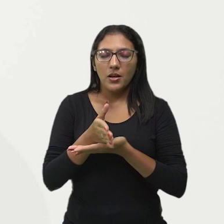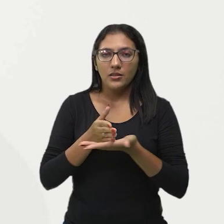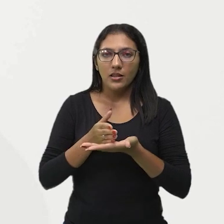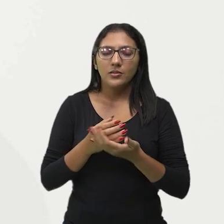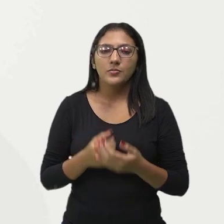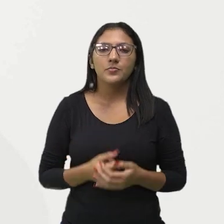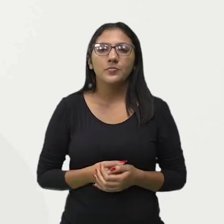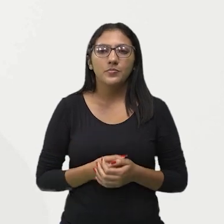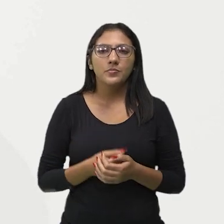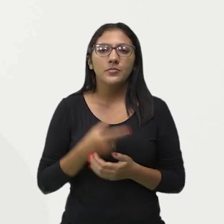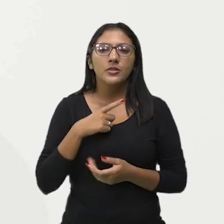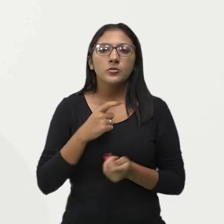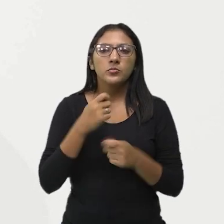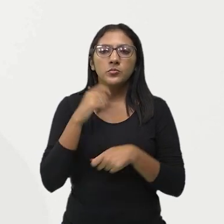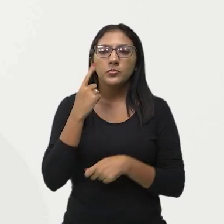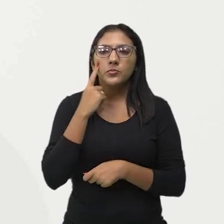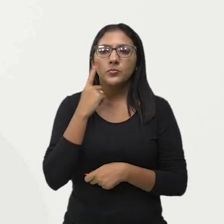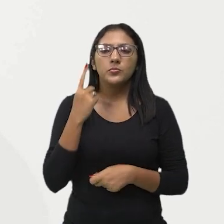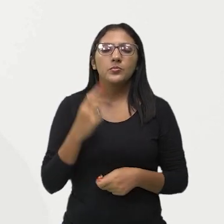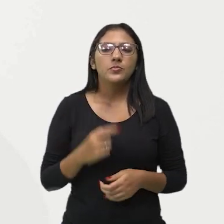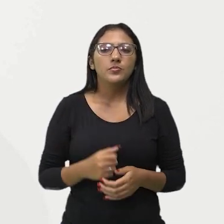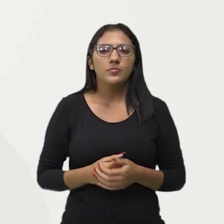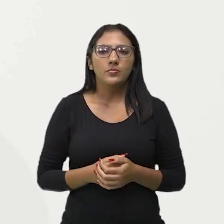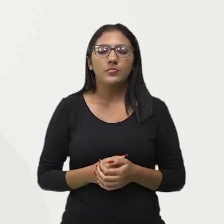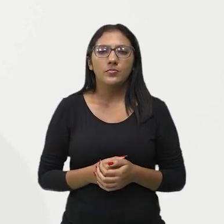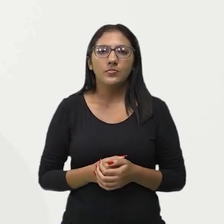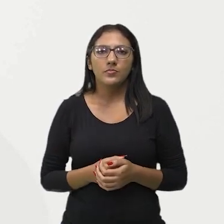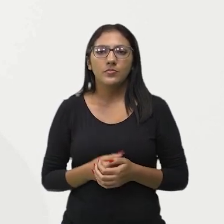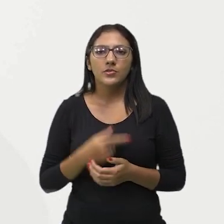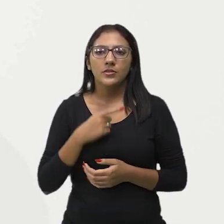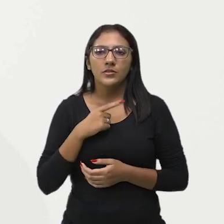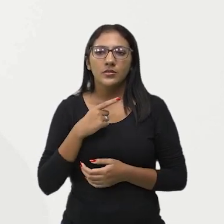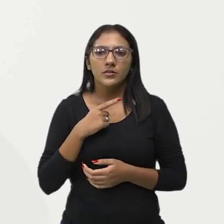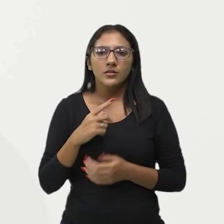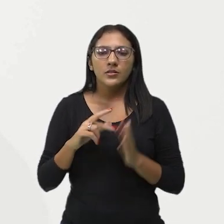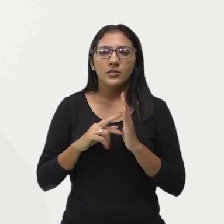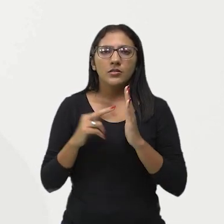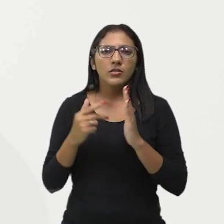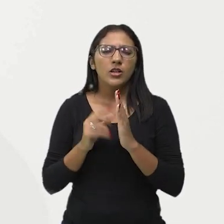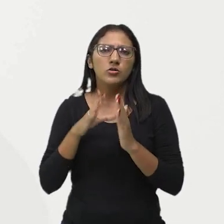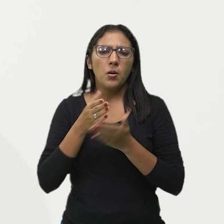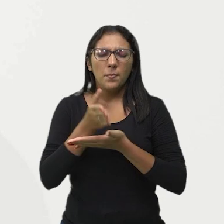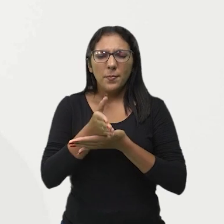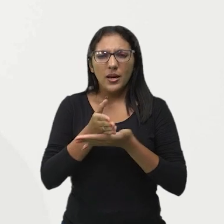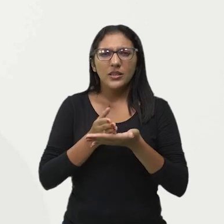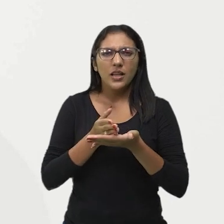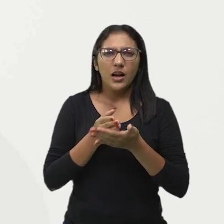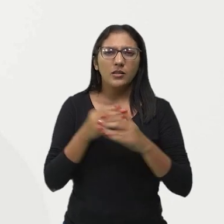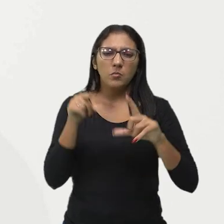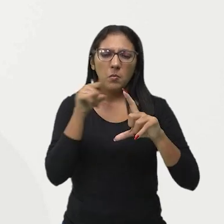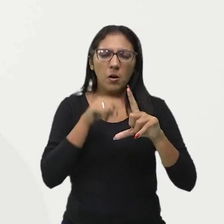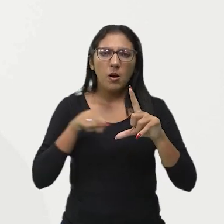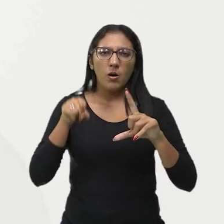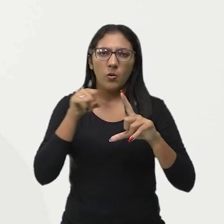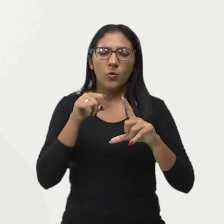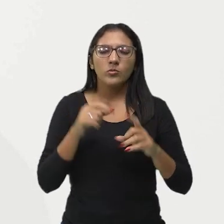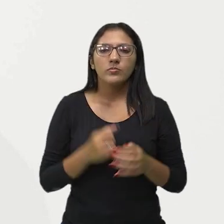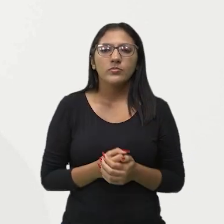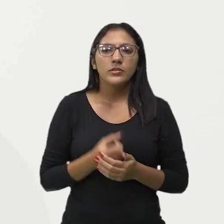raio seria a metade do diâmetro, que é igual a, se tudo vale 40, então essa partezinha aqui